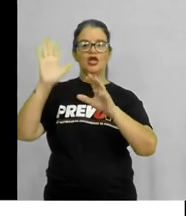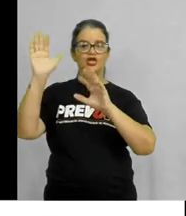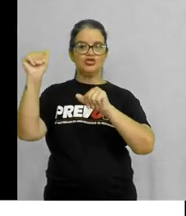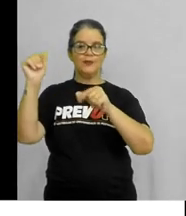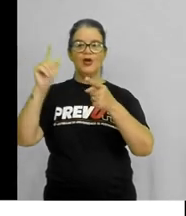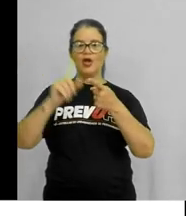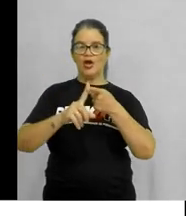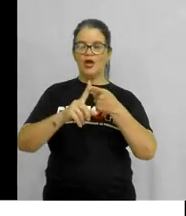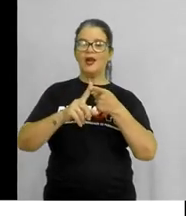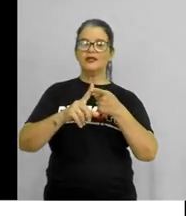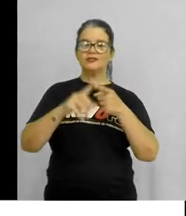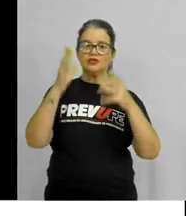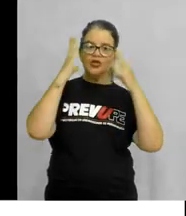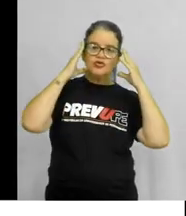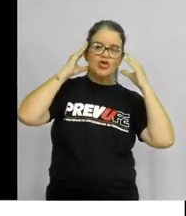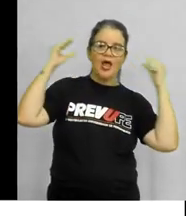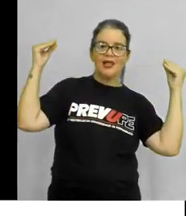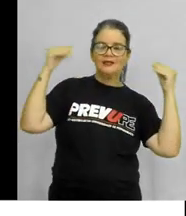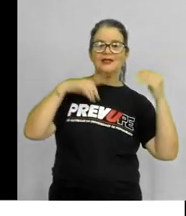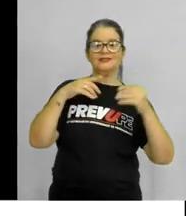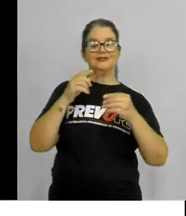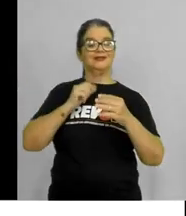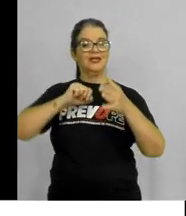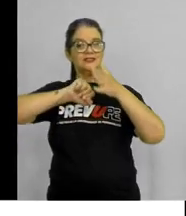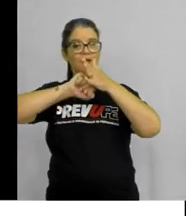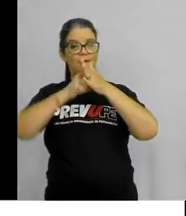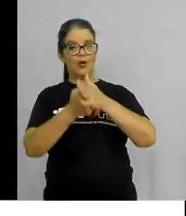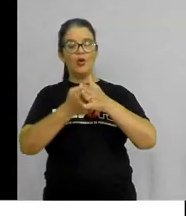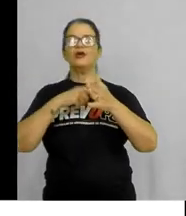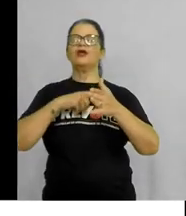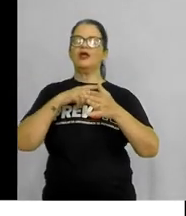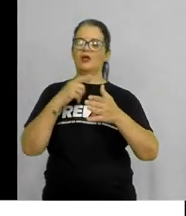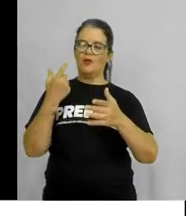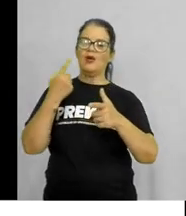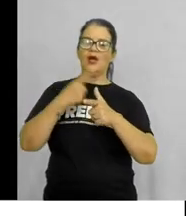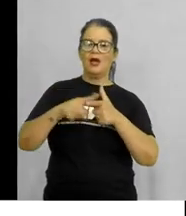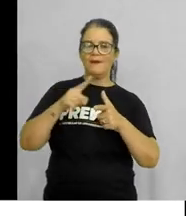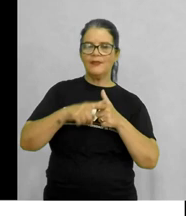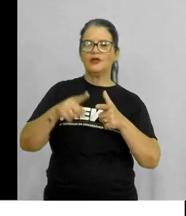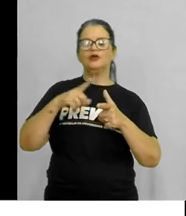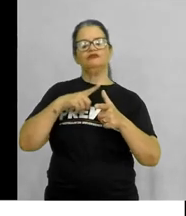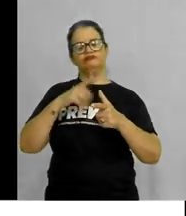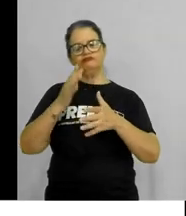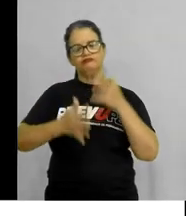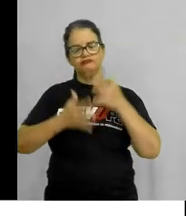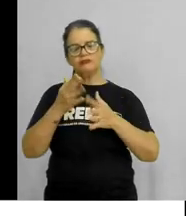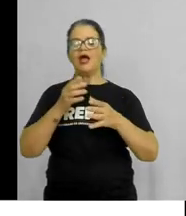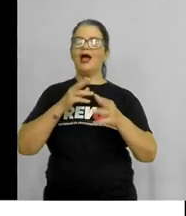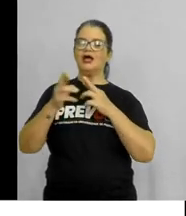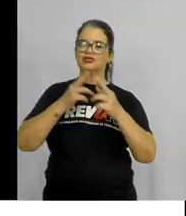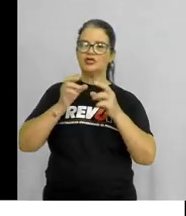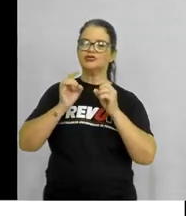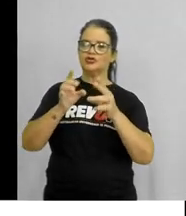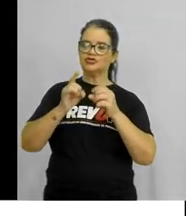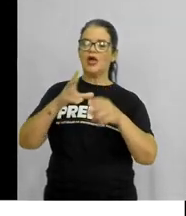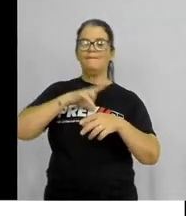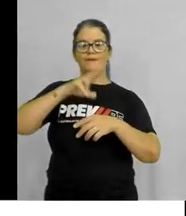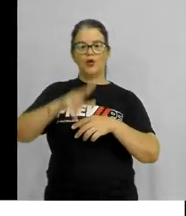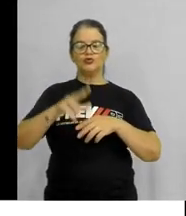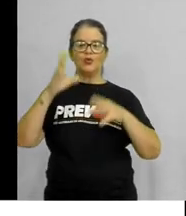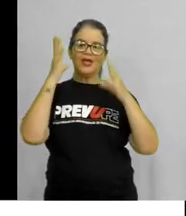e os holandeses esse bloqueio afetou as relações comerciais entre o governo de Portugal e